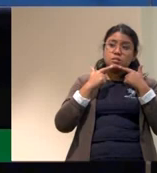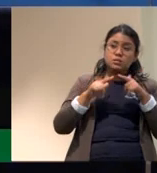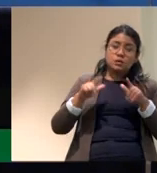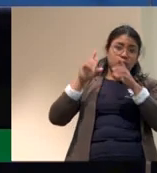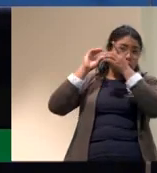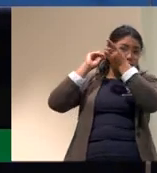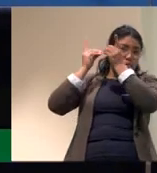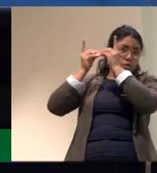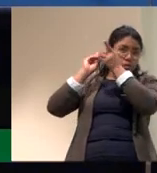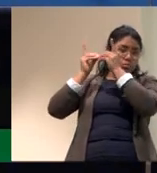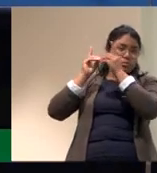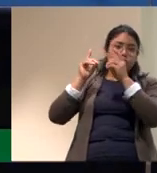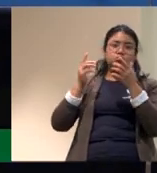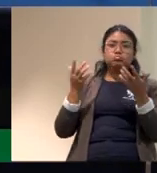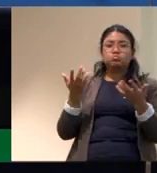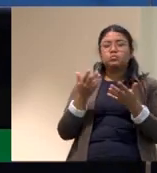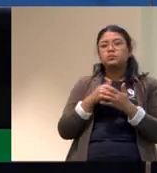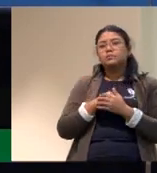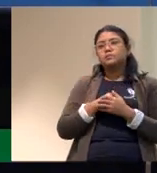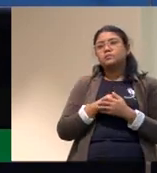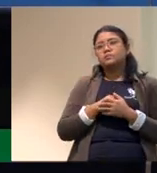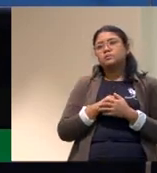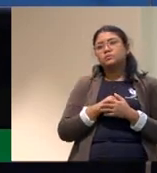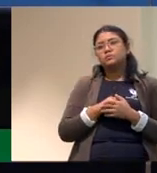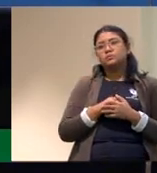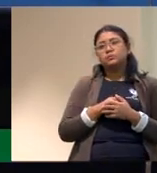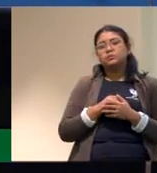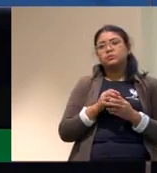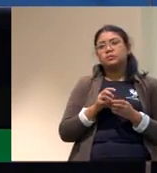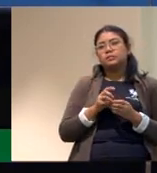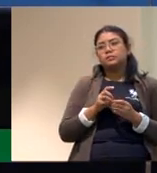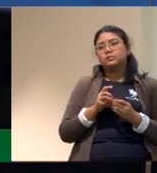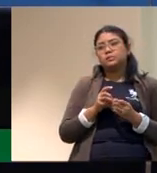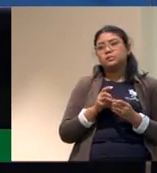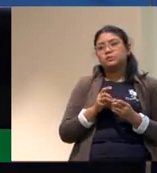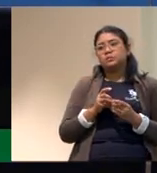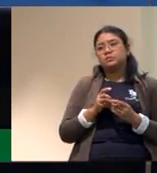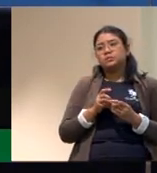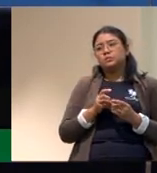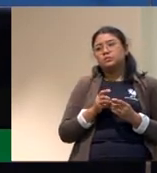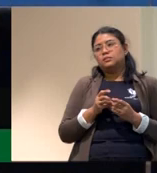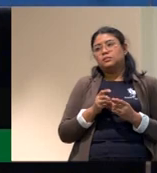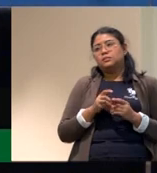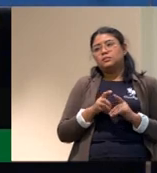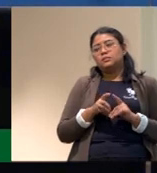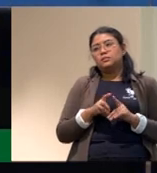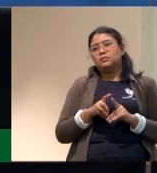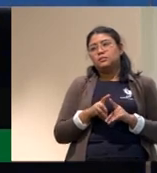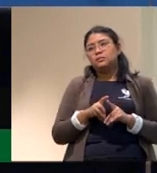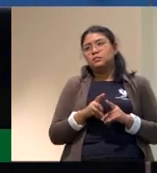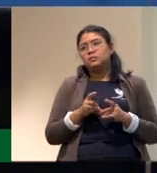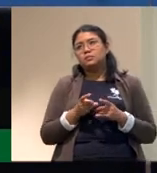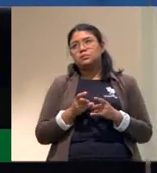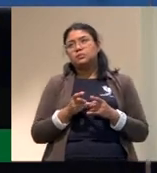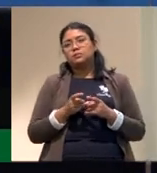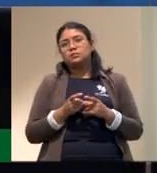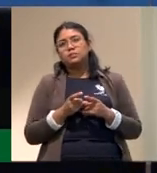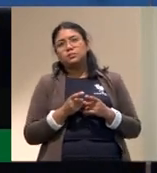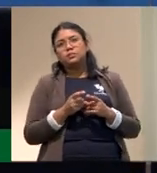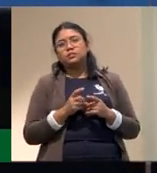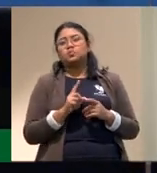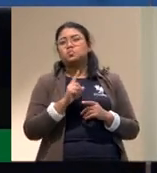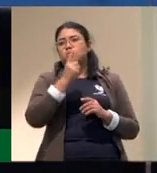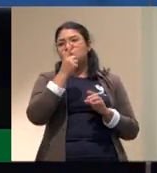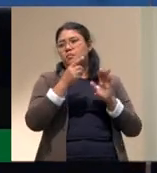dialógica, eu não terei com as crianças, portanto, isso vai resultar não só numa